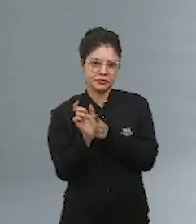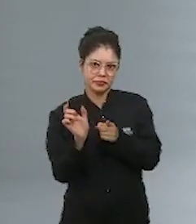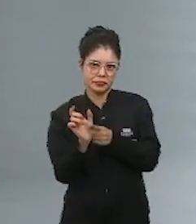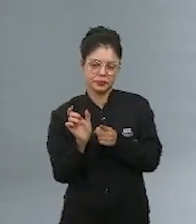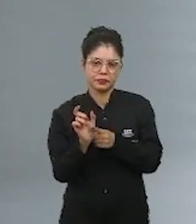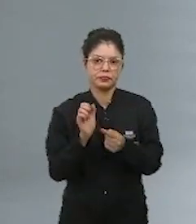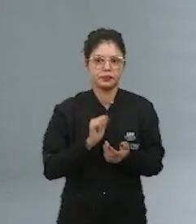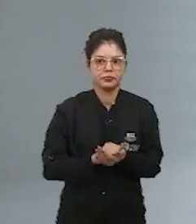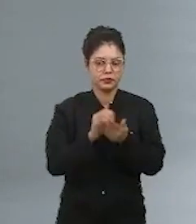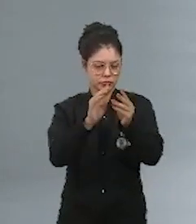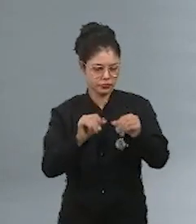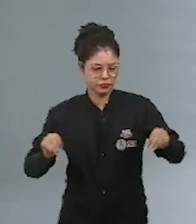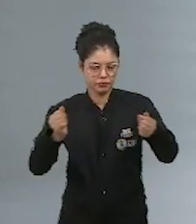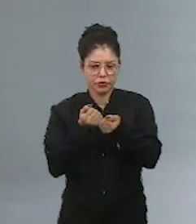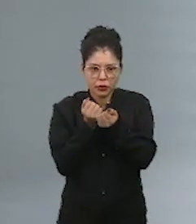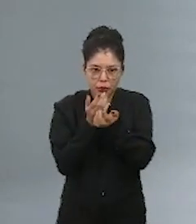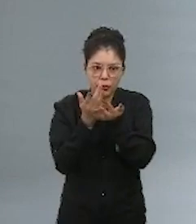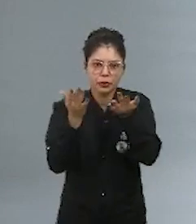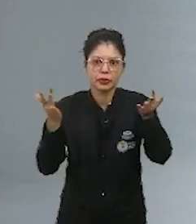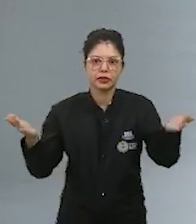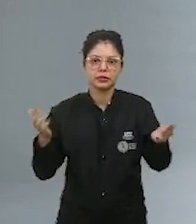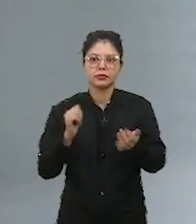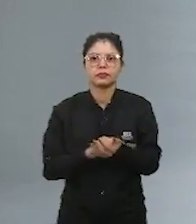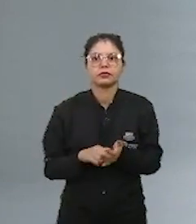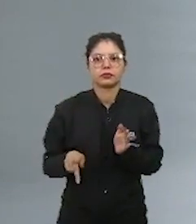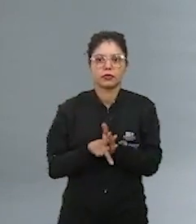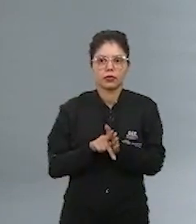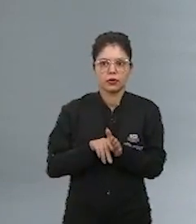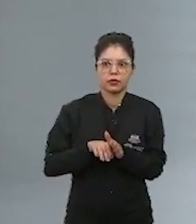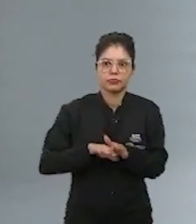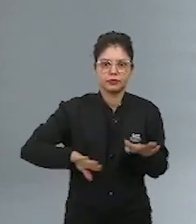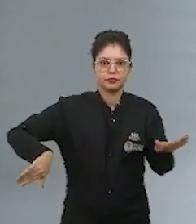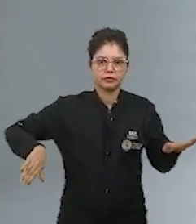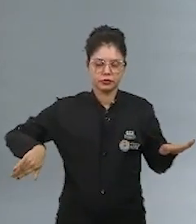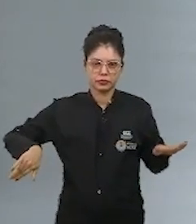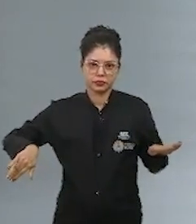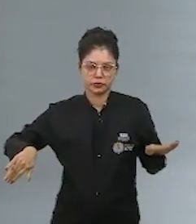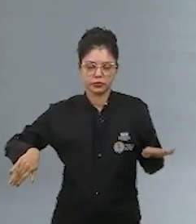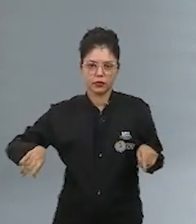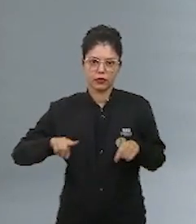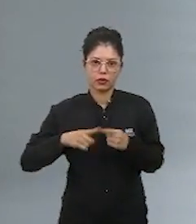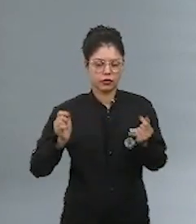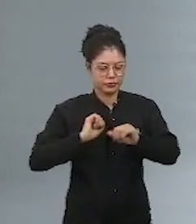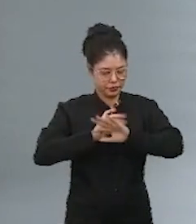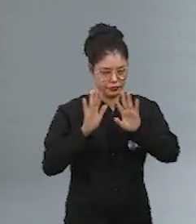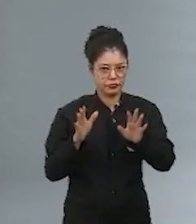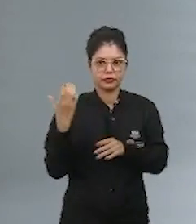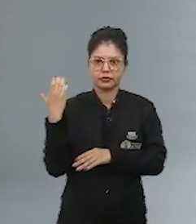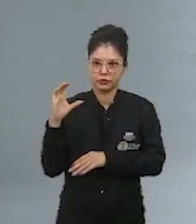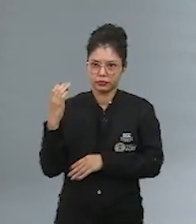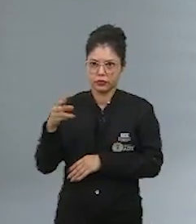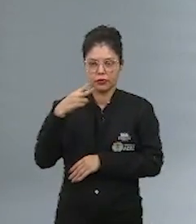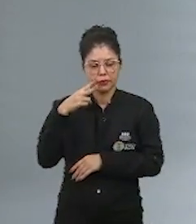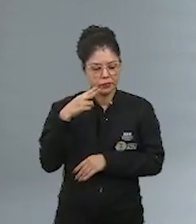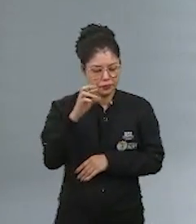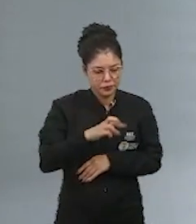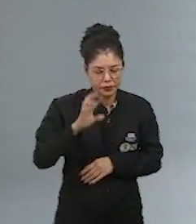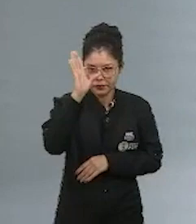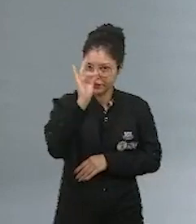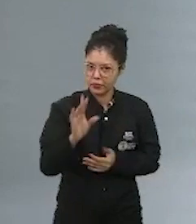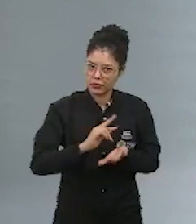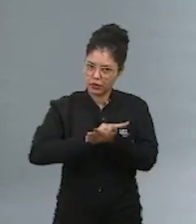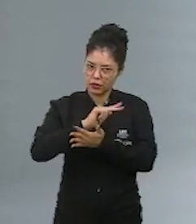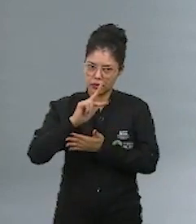palavra, né, como areia, ali se referindo a toda a parte ali da praia, mas lógico que cientificamente, se você for analisar, ali tem